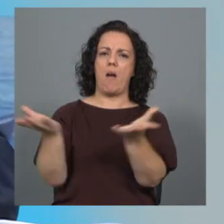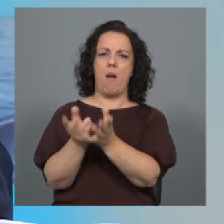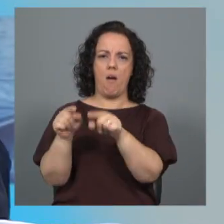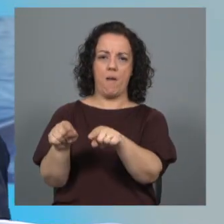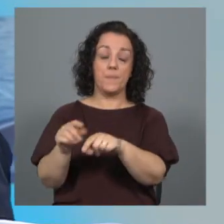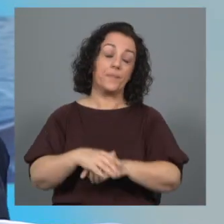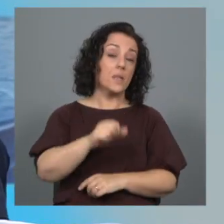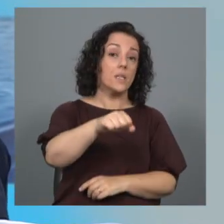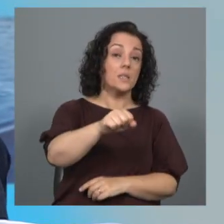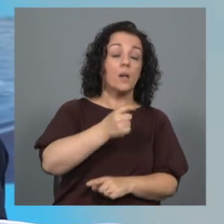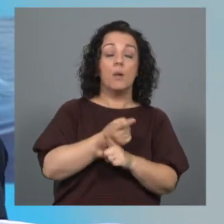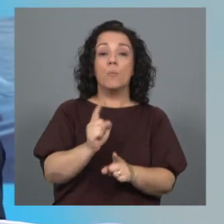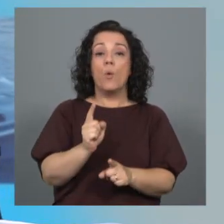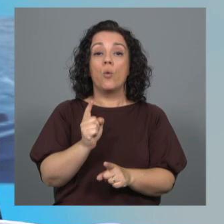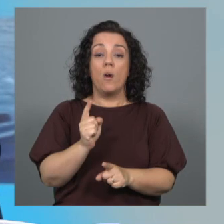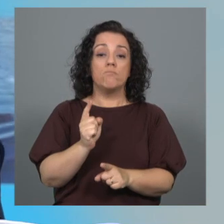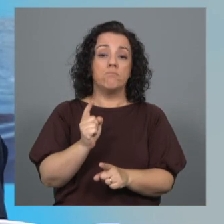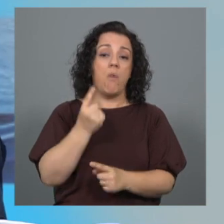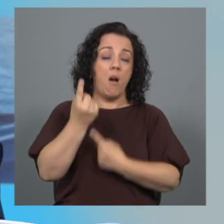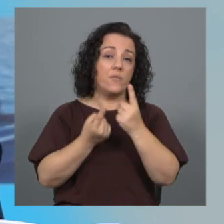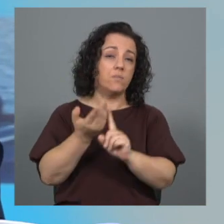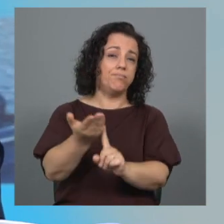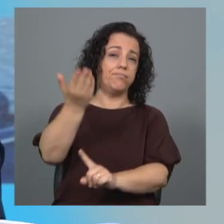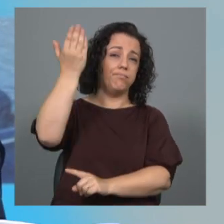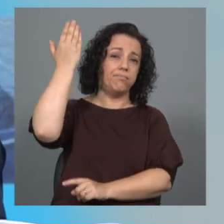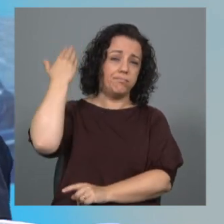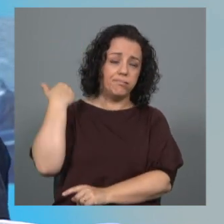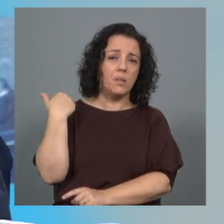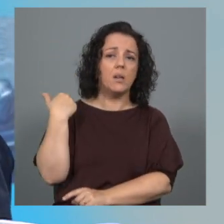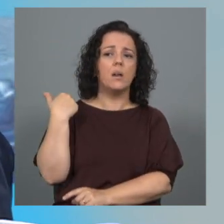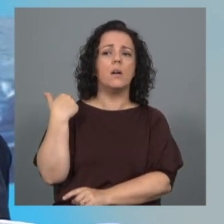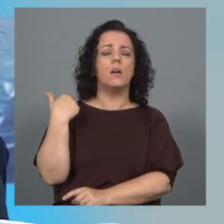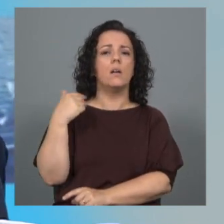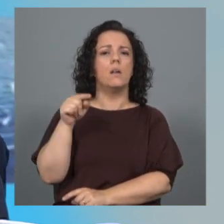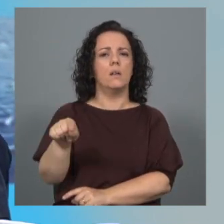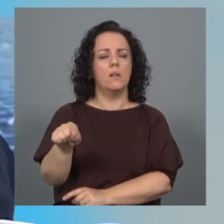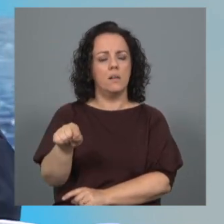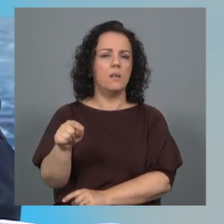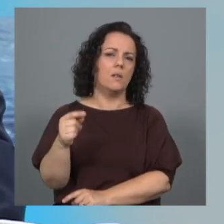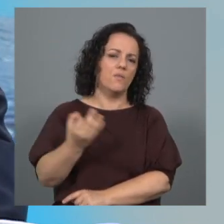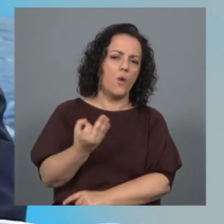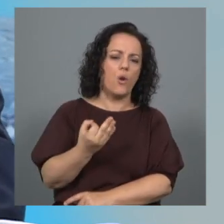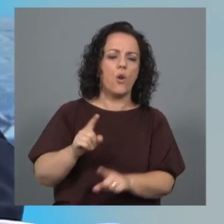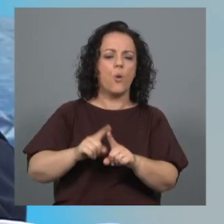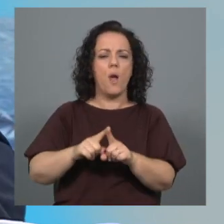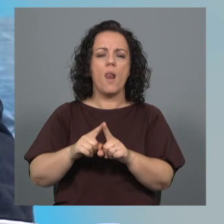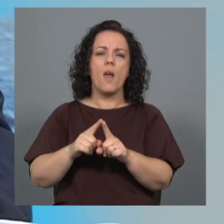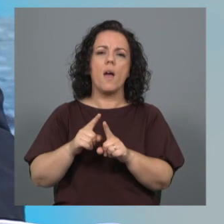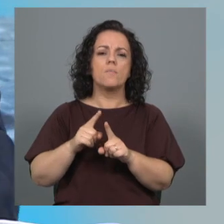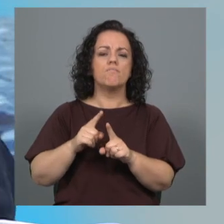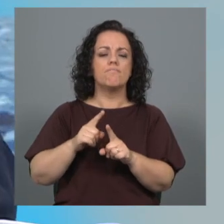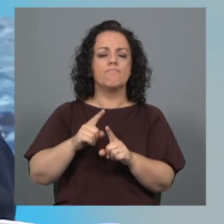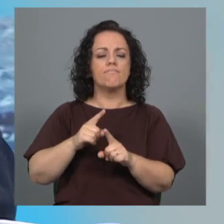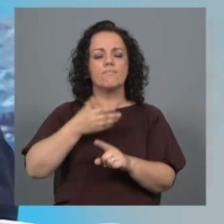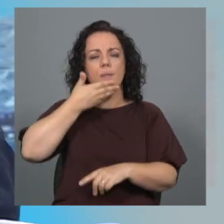até porque muitas vezes no passado eles foram utilizados para justificar também o próprio domínio